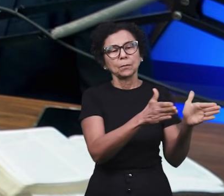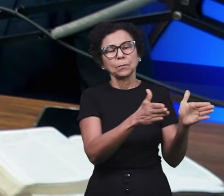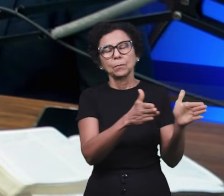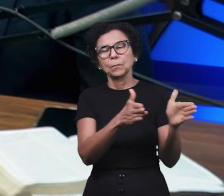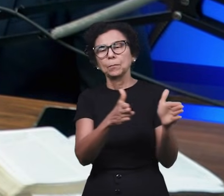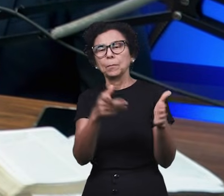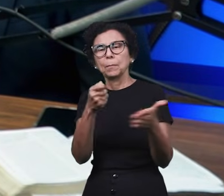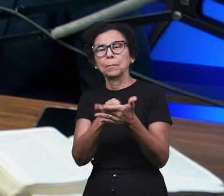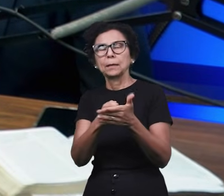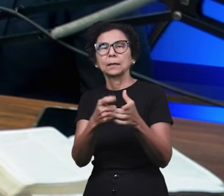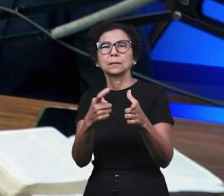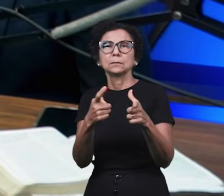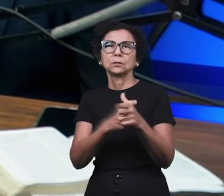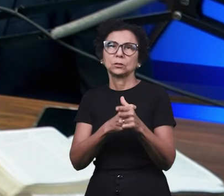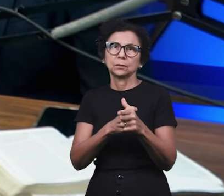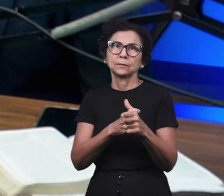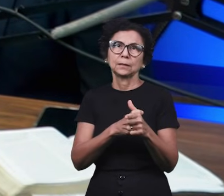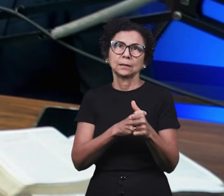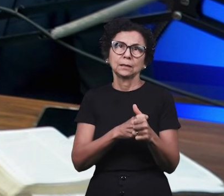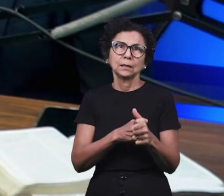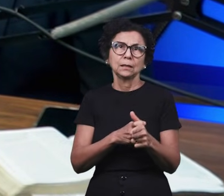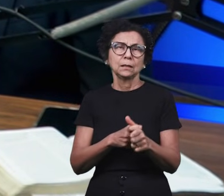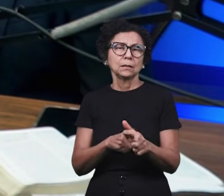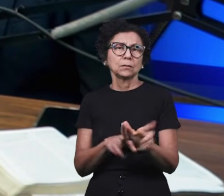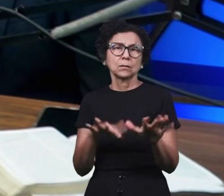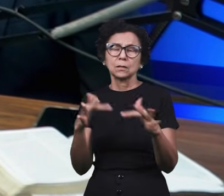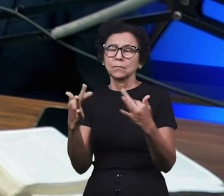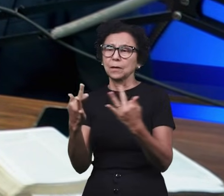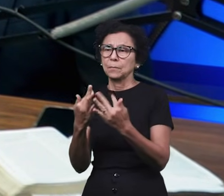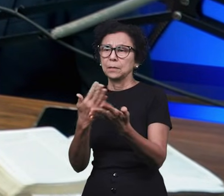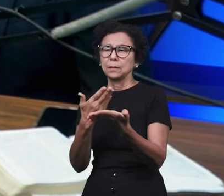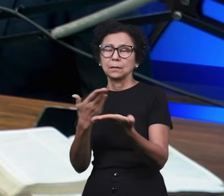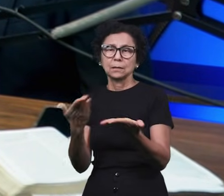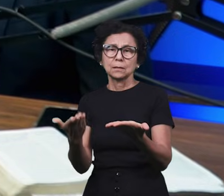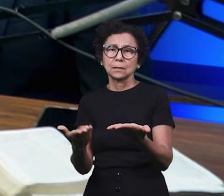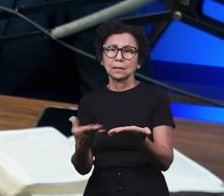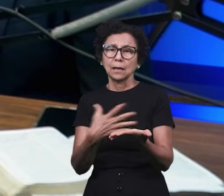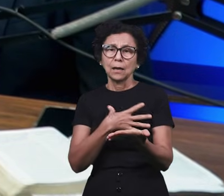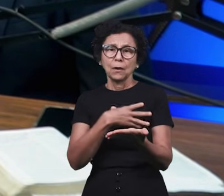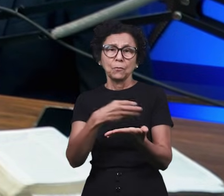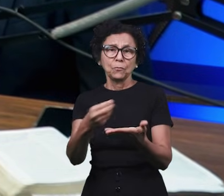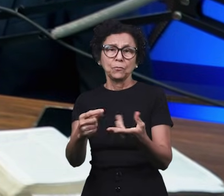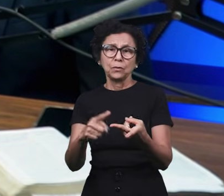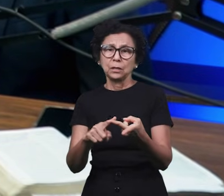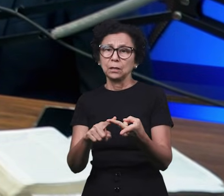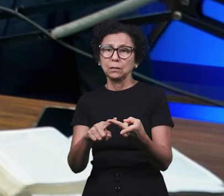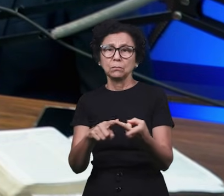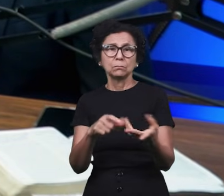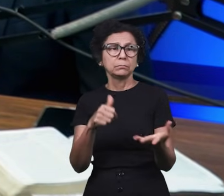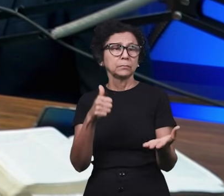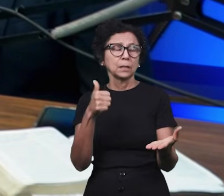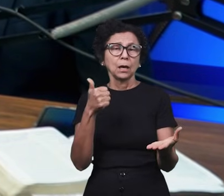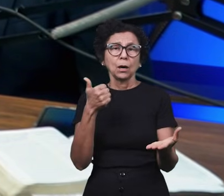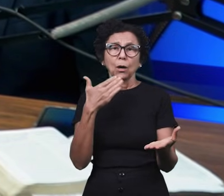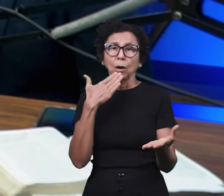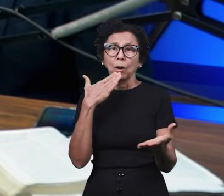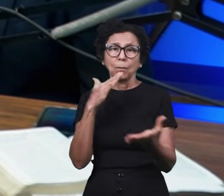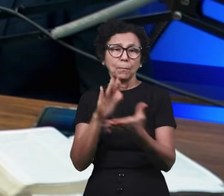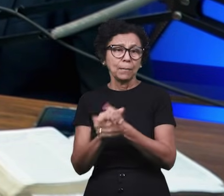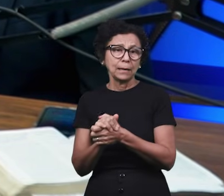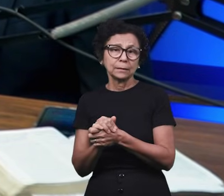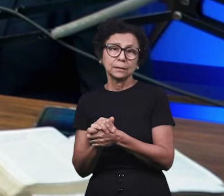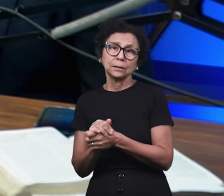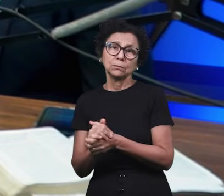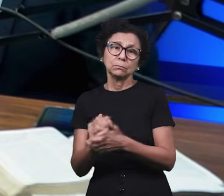fosse paga. Então era comum que famílias perdessem seus filhos, né? Esposas perdessem maridos, por causa dessa dívida